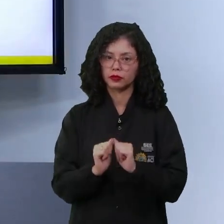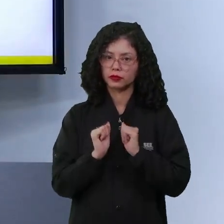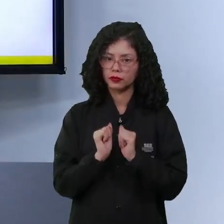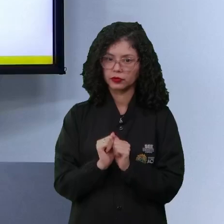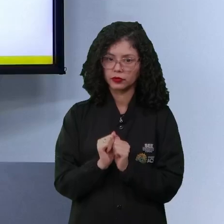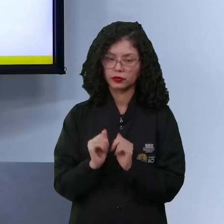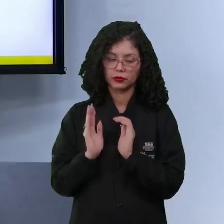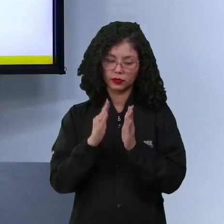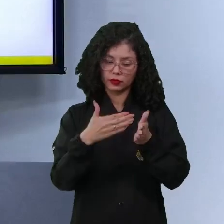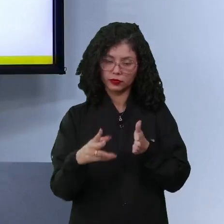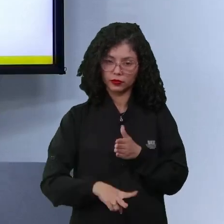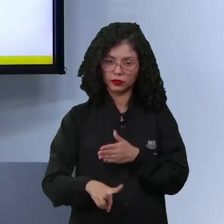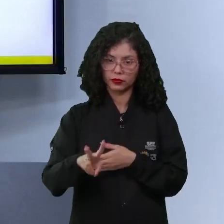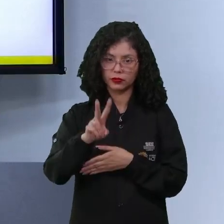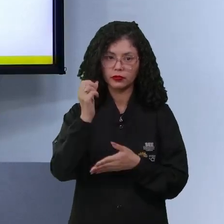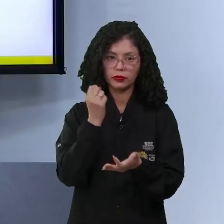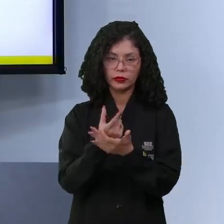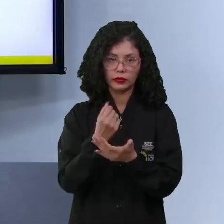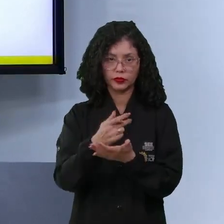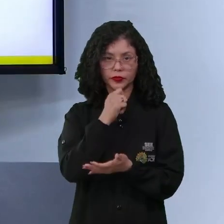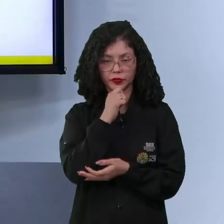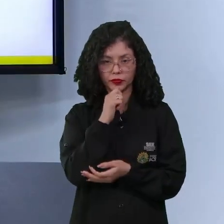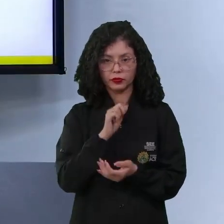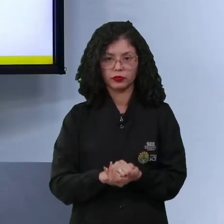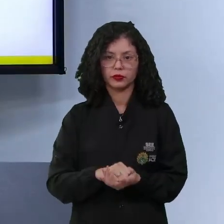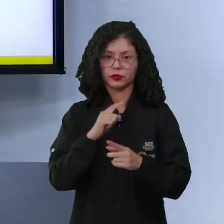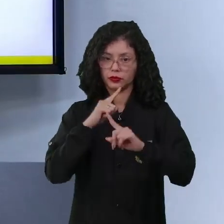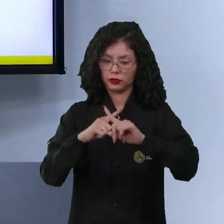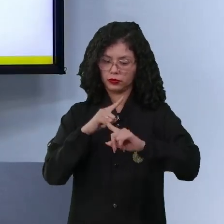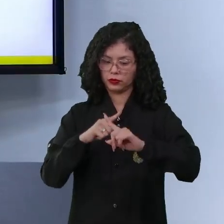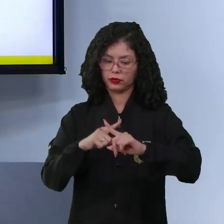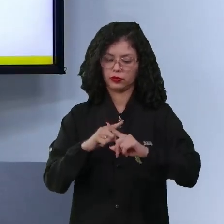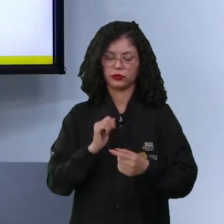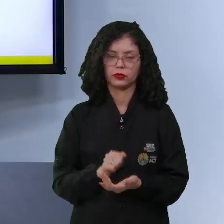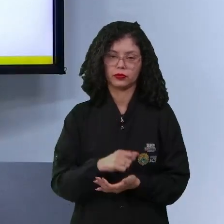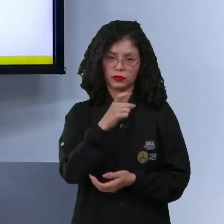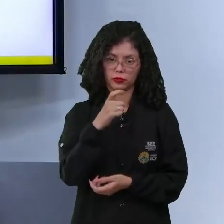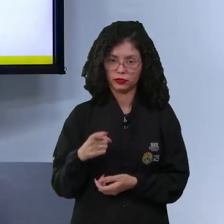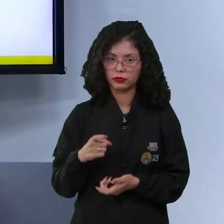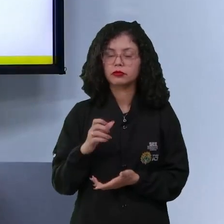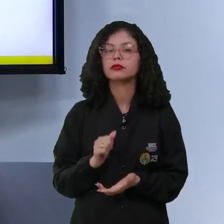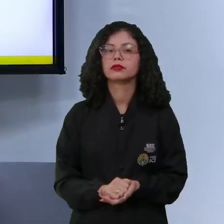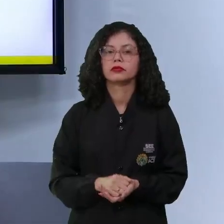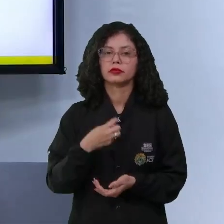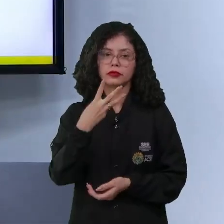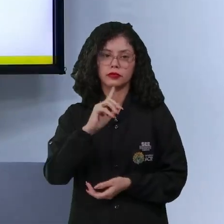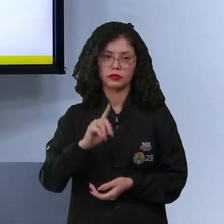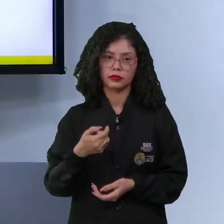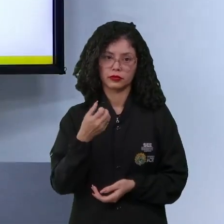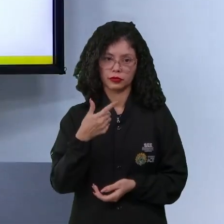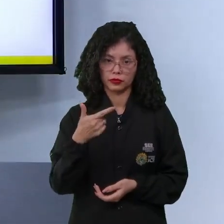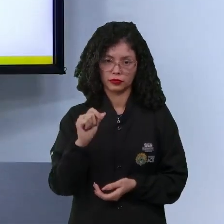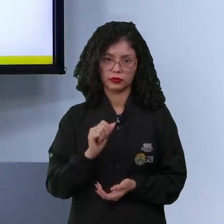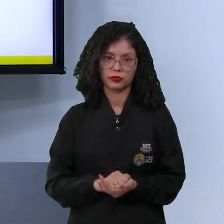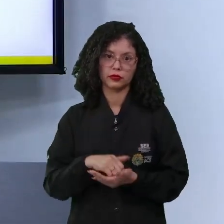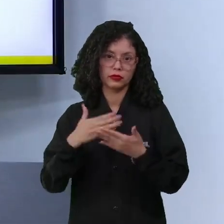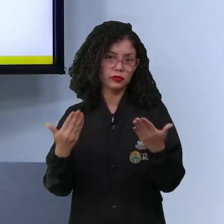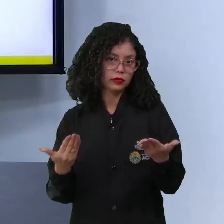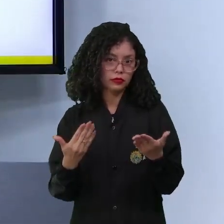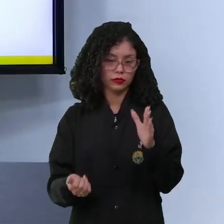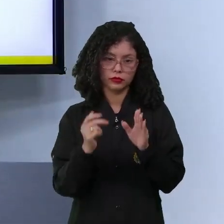posso determinar o valor a ser pago multiplicando o X por 3,20. Então,